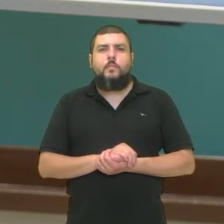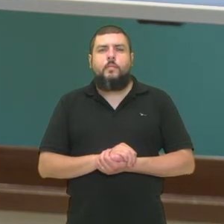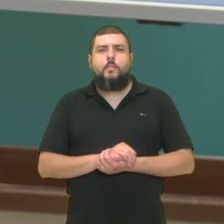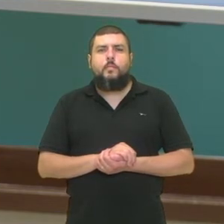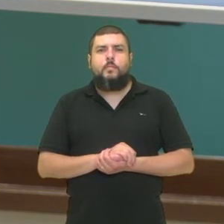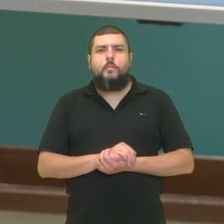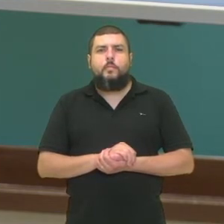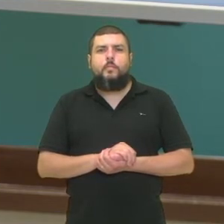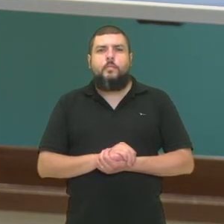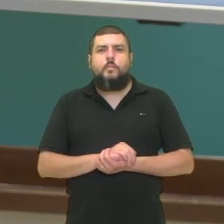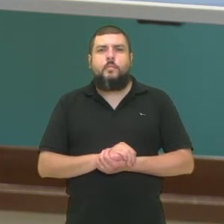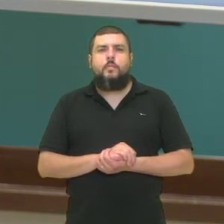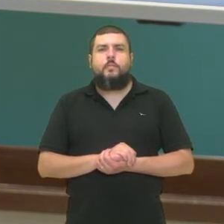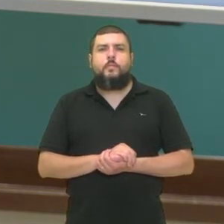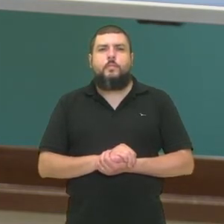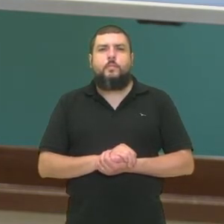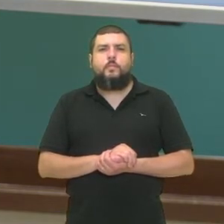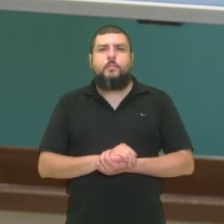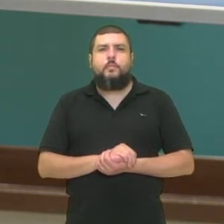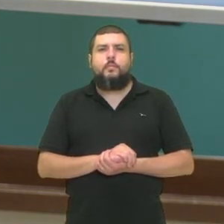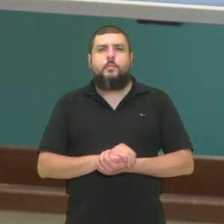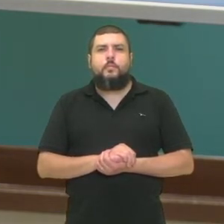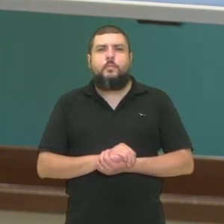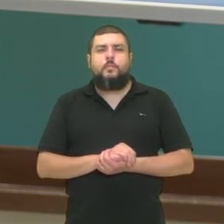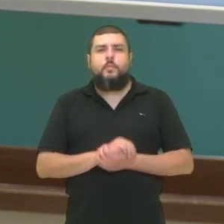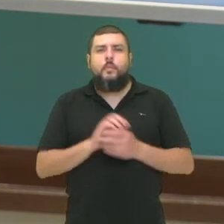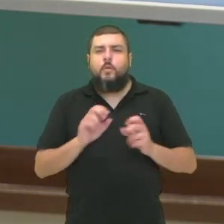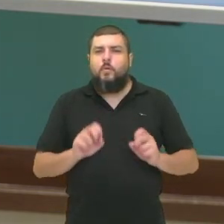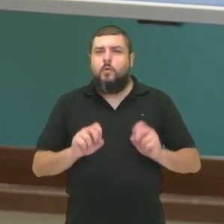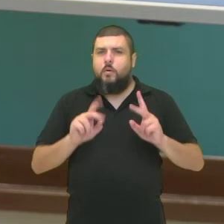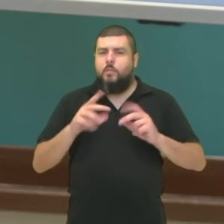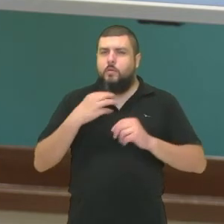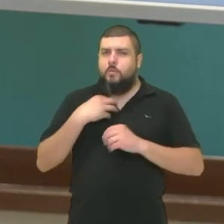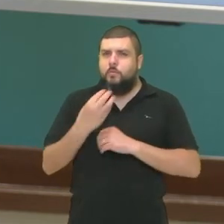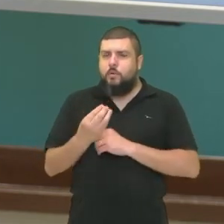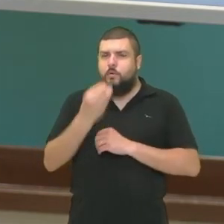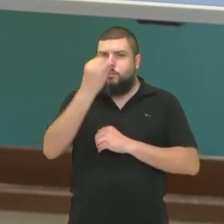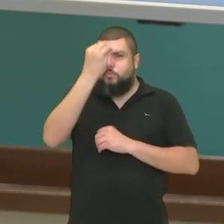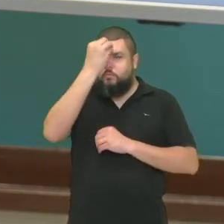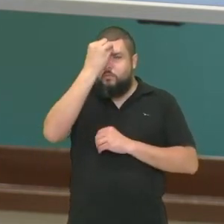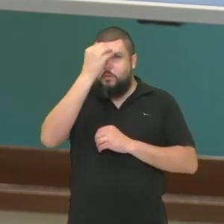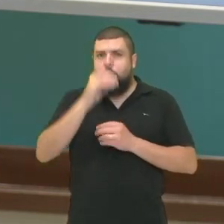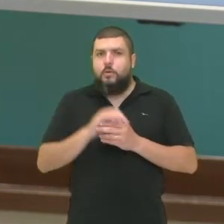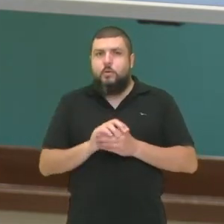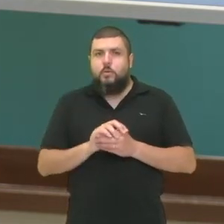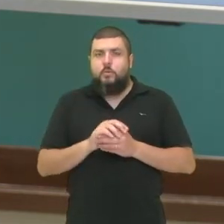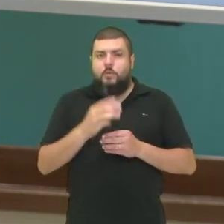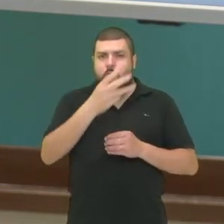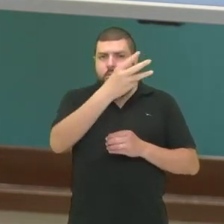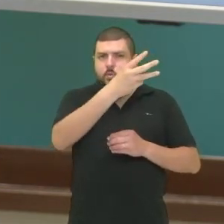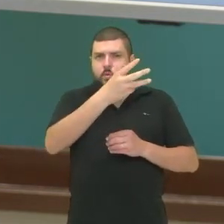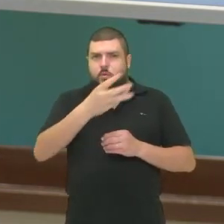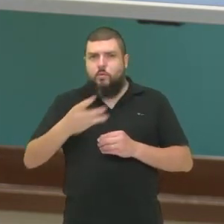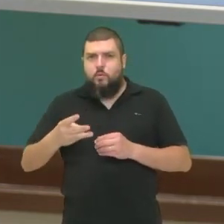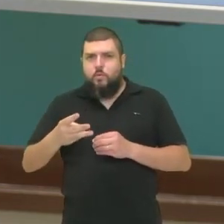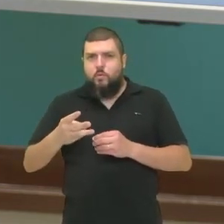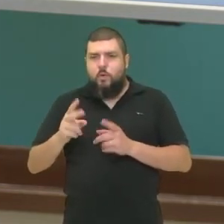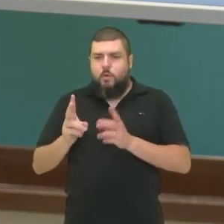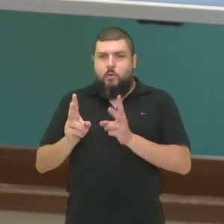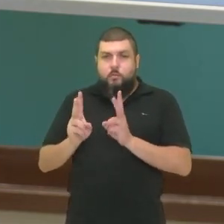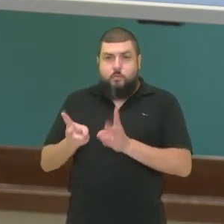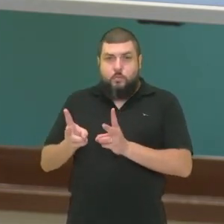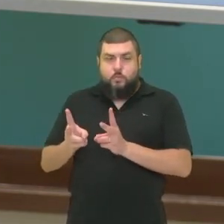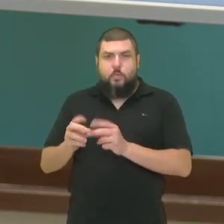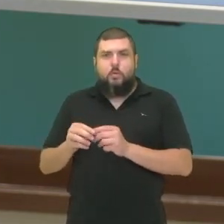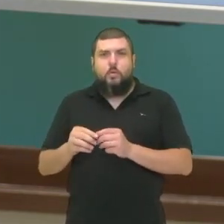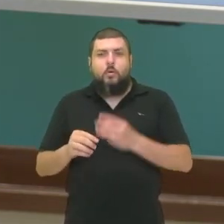aqui e as diagonais secundárias, lembrando que a gente faz o sinal oposto, né? Por exemplo, 7